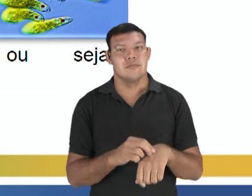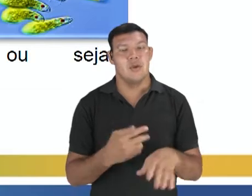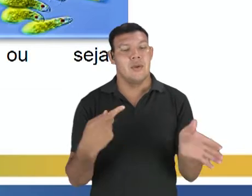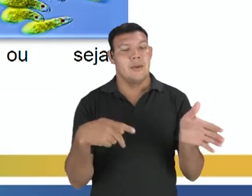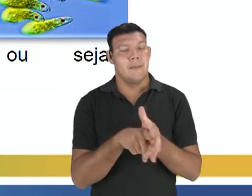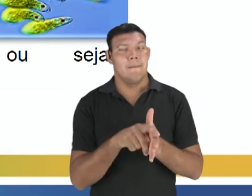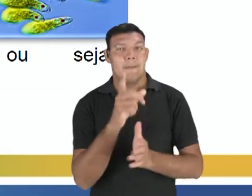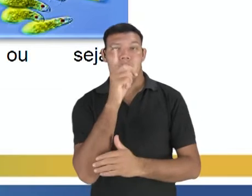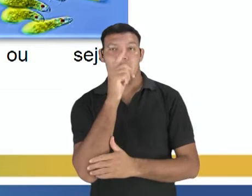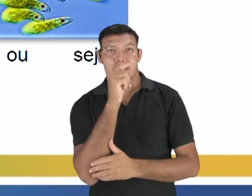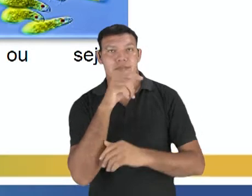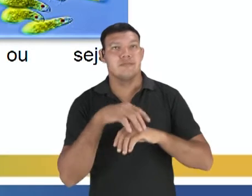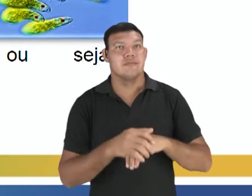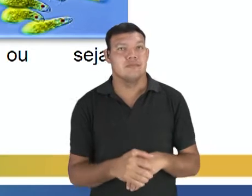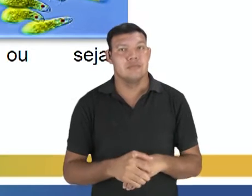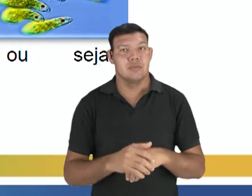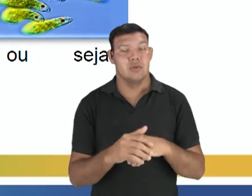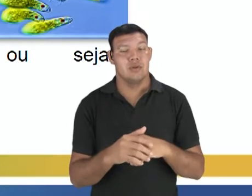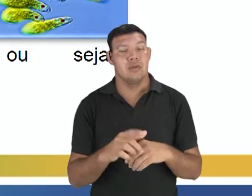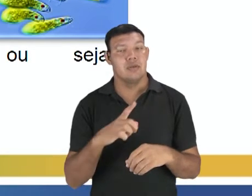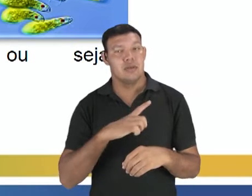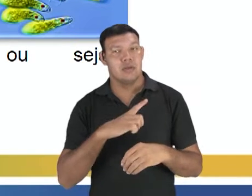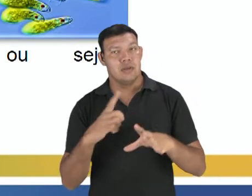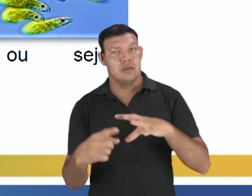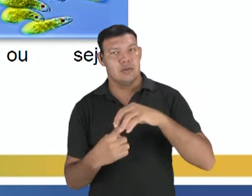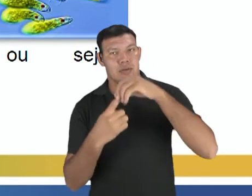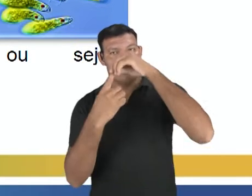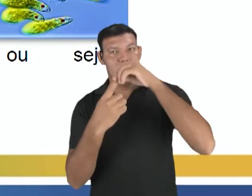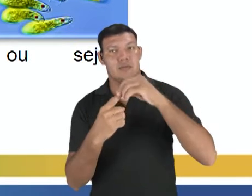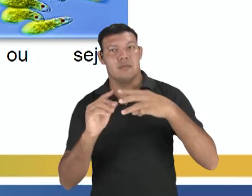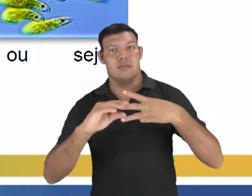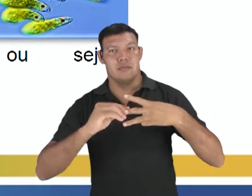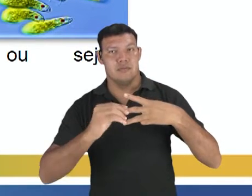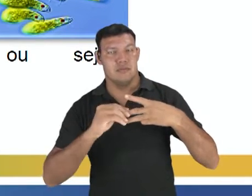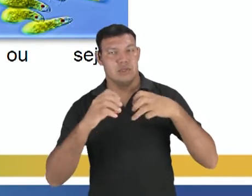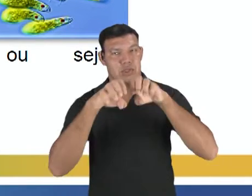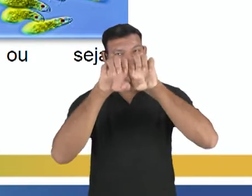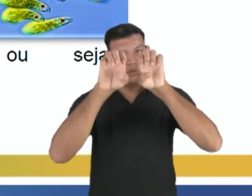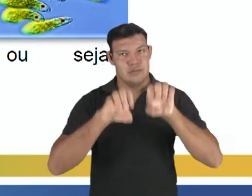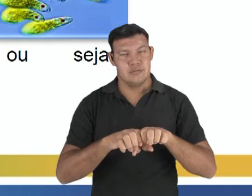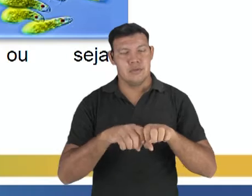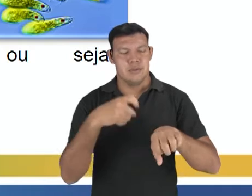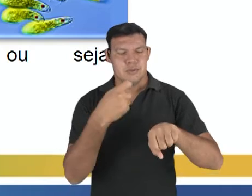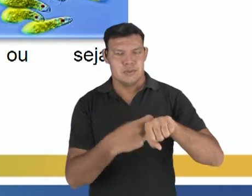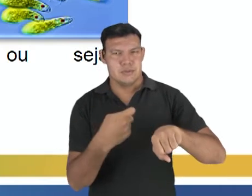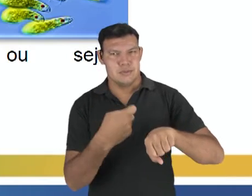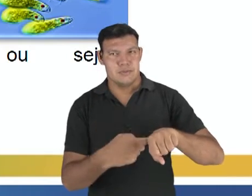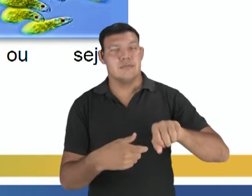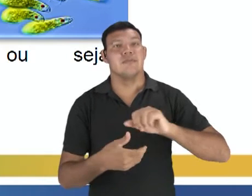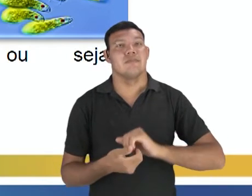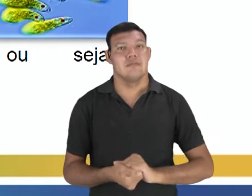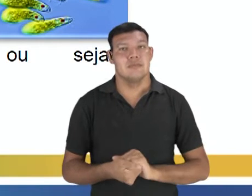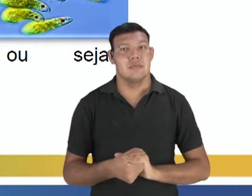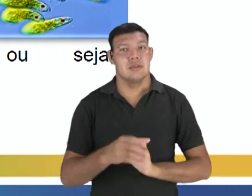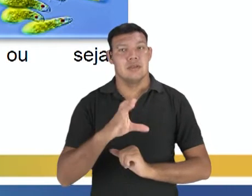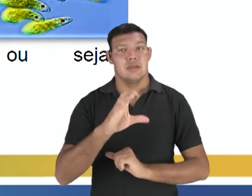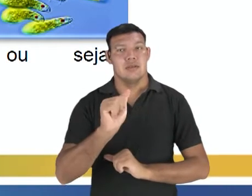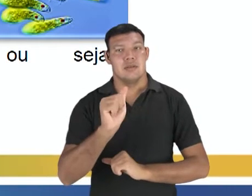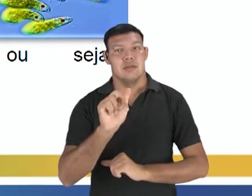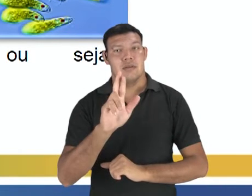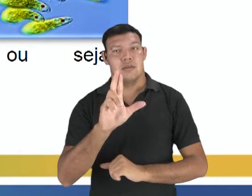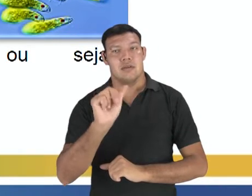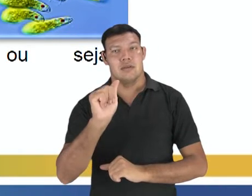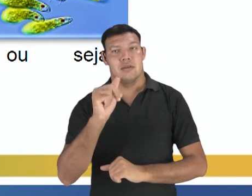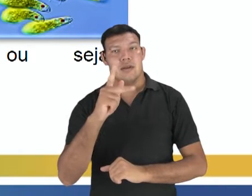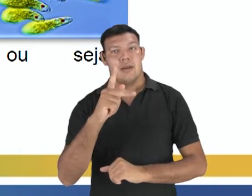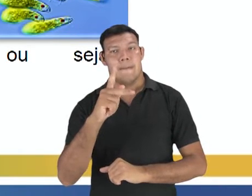aquáticas, formadas apenas por uma célula, possuem uma estrutura um pouco mais rígida, que vai ser chamada de carapaça, e